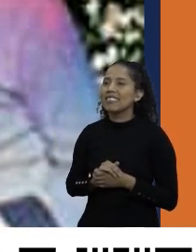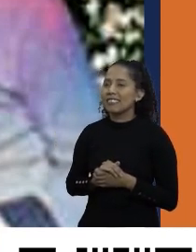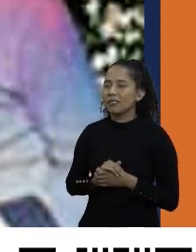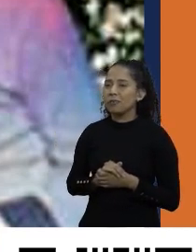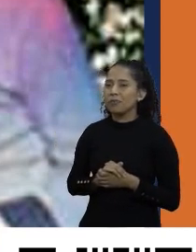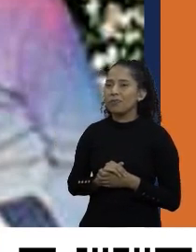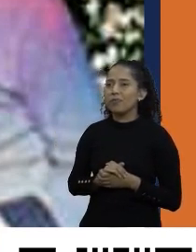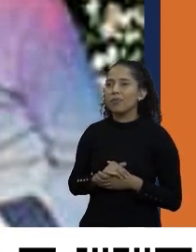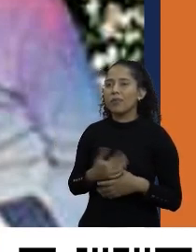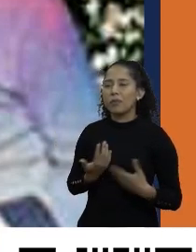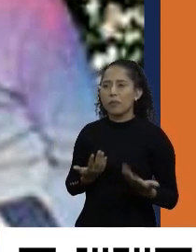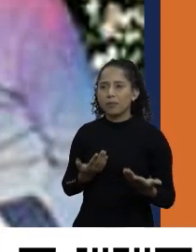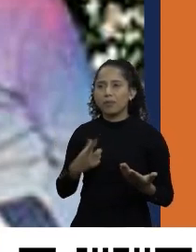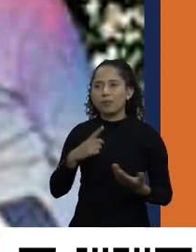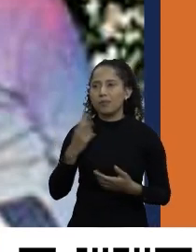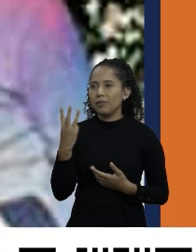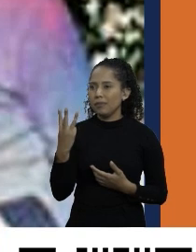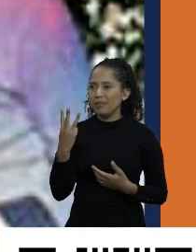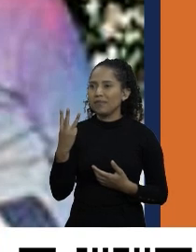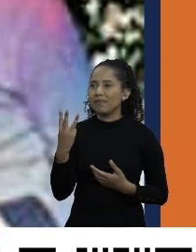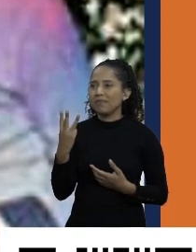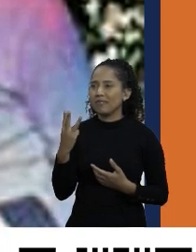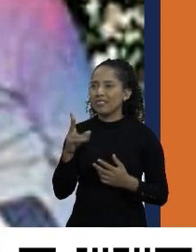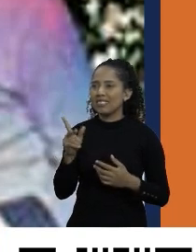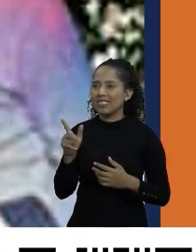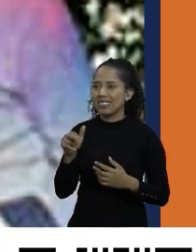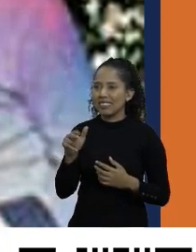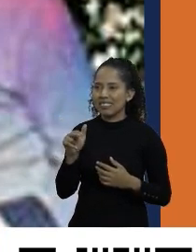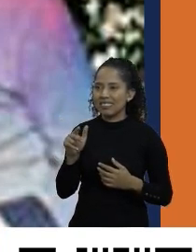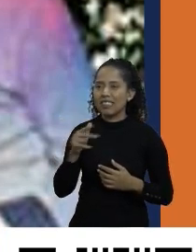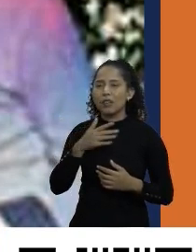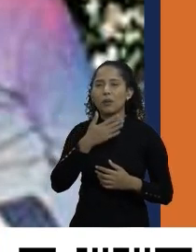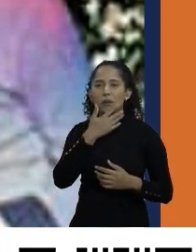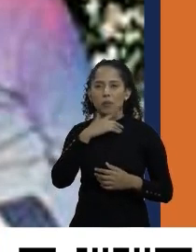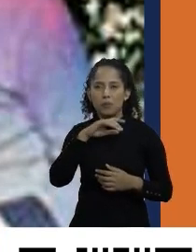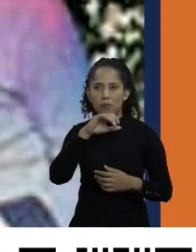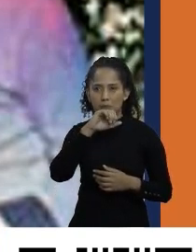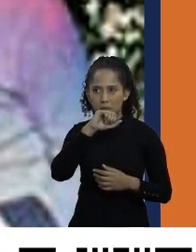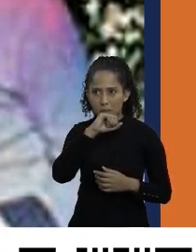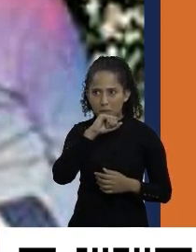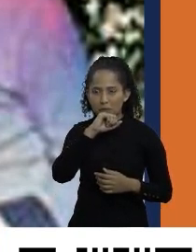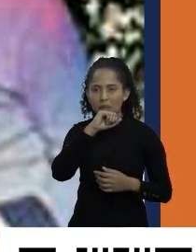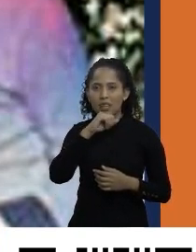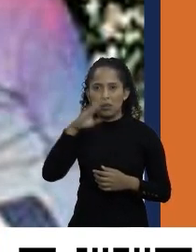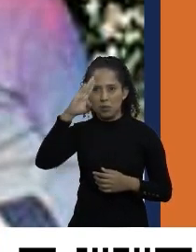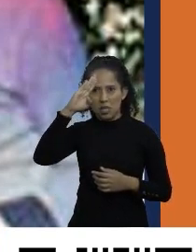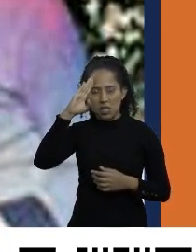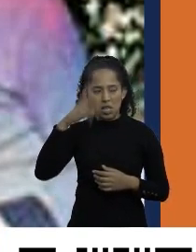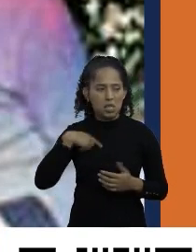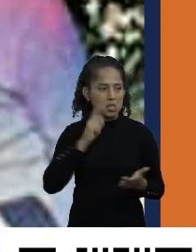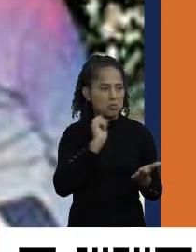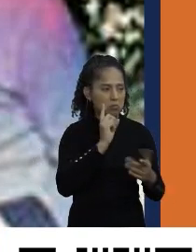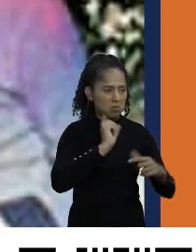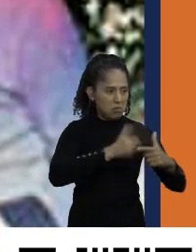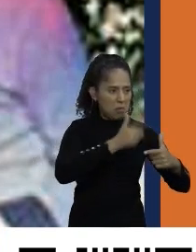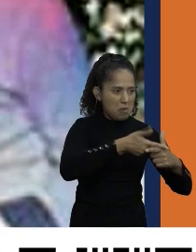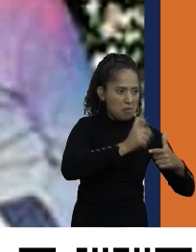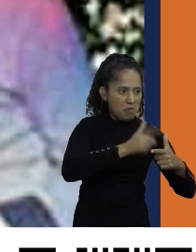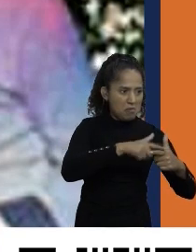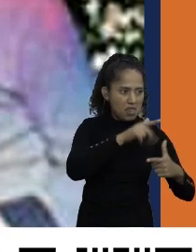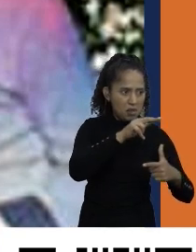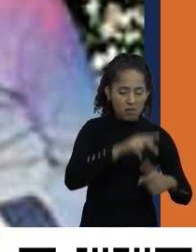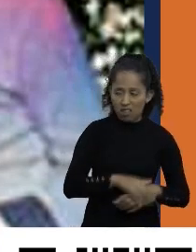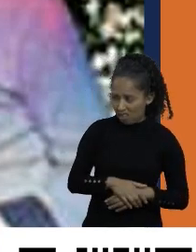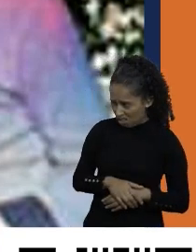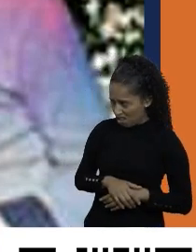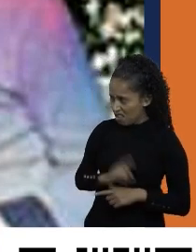Eu tenho três irmãs, né? Meu pai era militar, eu judiava muito das minhas irmãs, e ele falou, ah, você vai judiar com